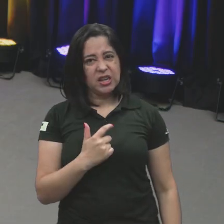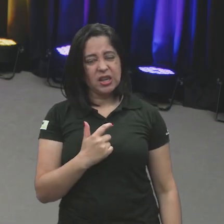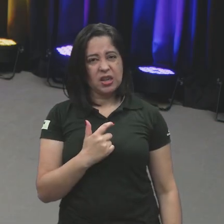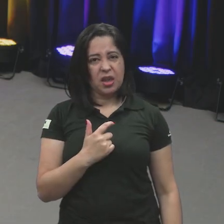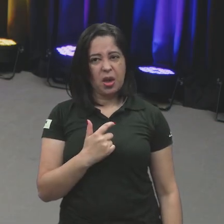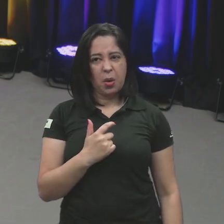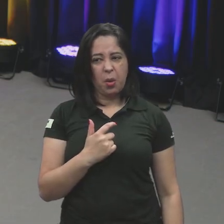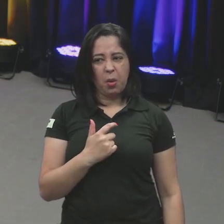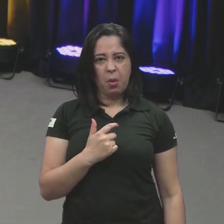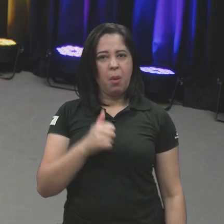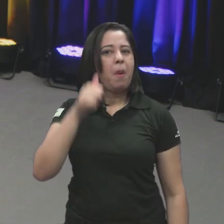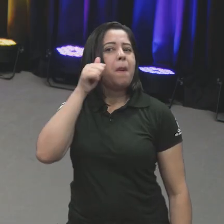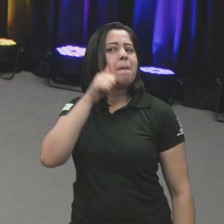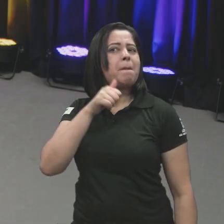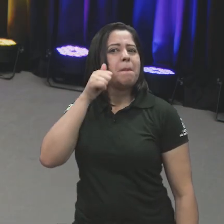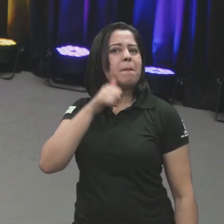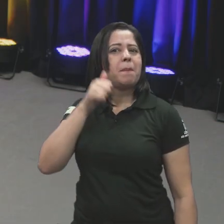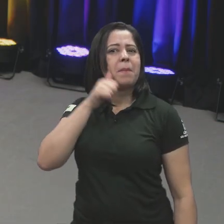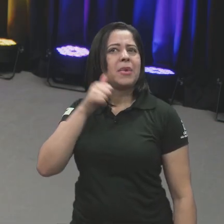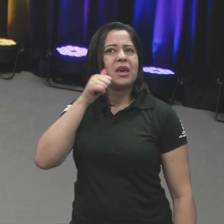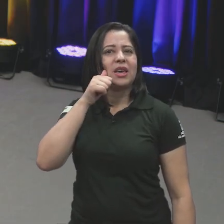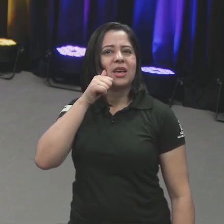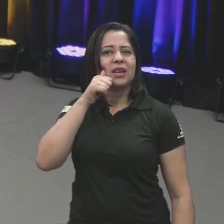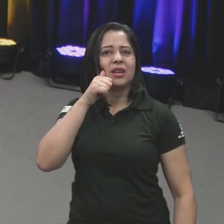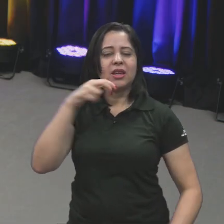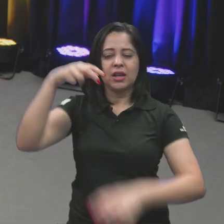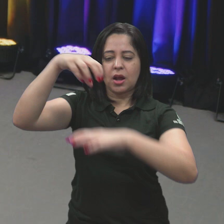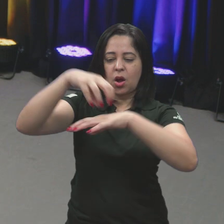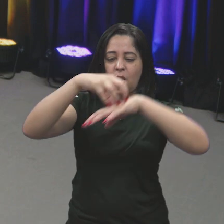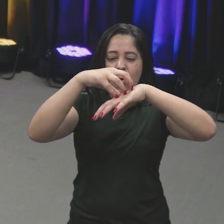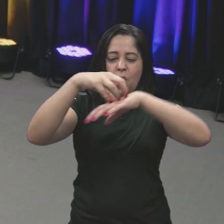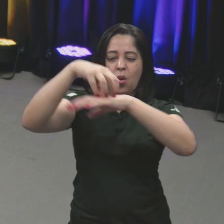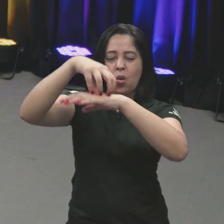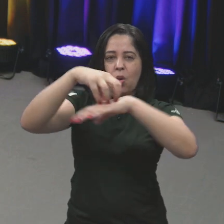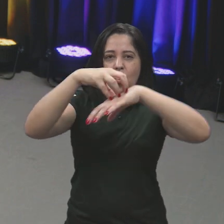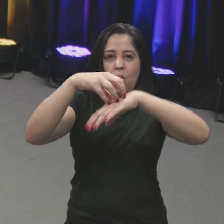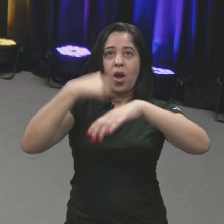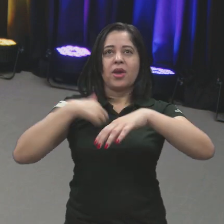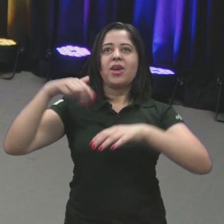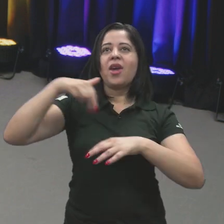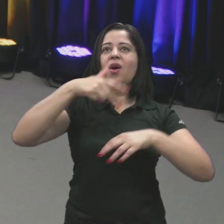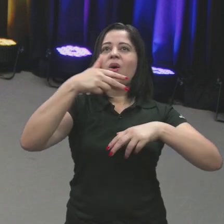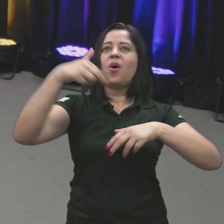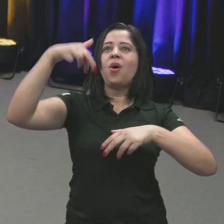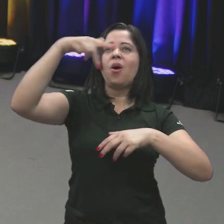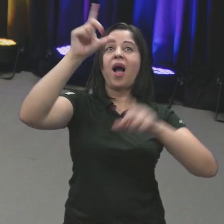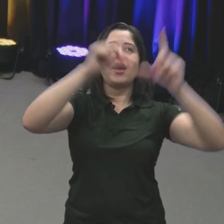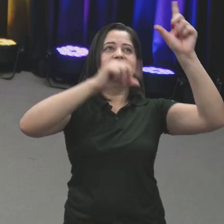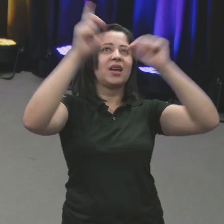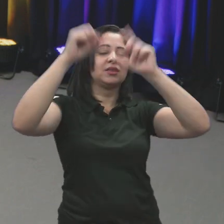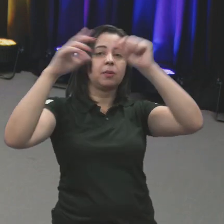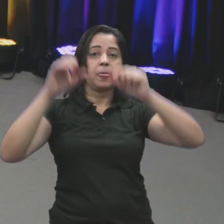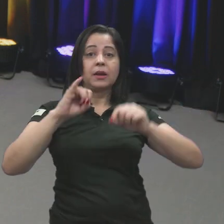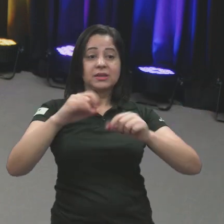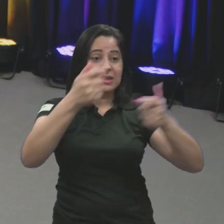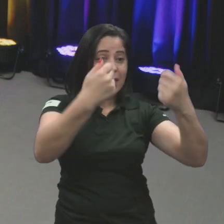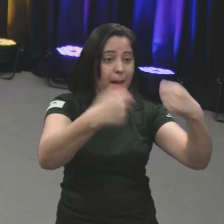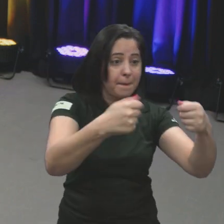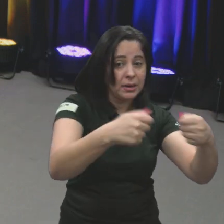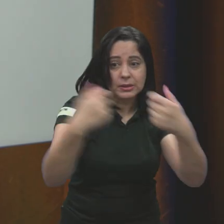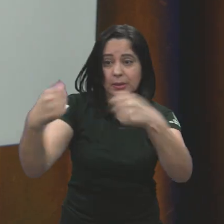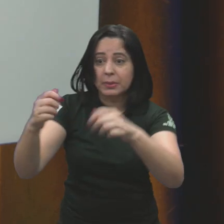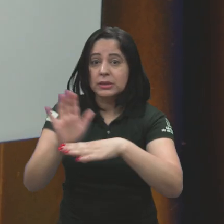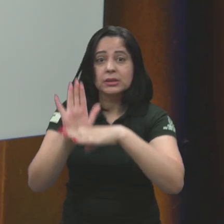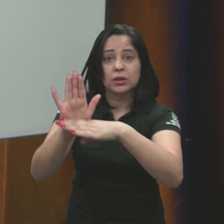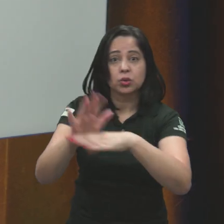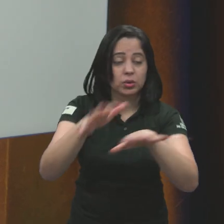uma menina intergaláctica, eu estaria flutuando entre as estrelas. Quando alguém precisa de ajuda, seja matemática